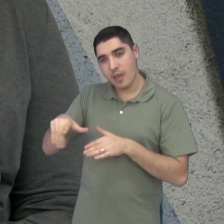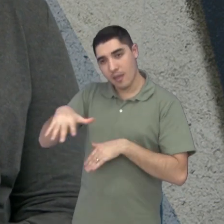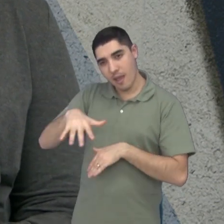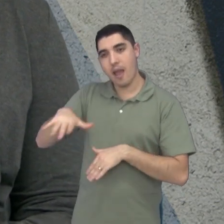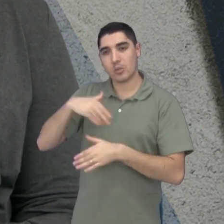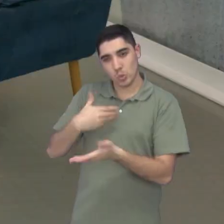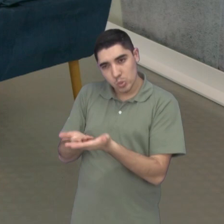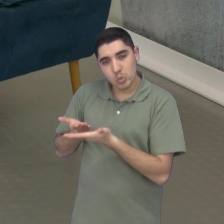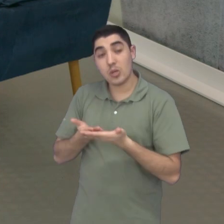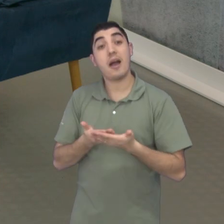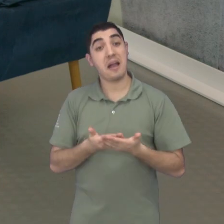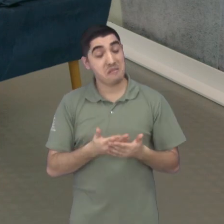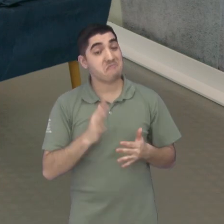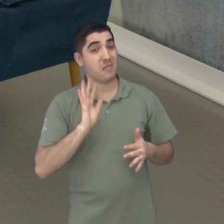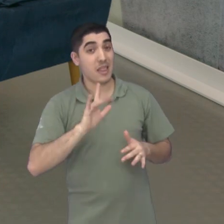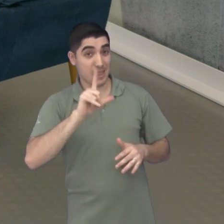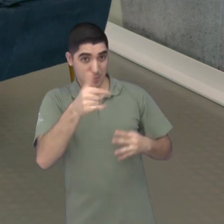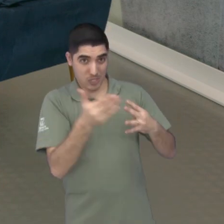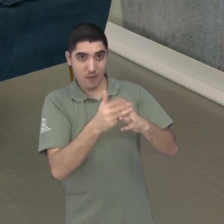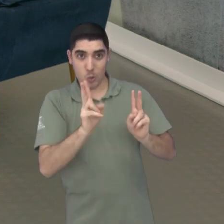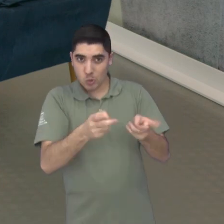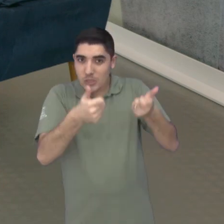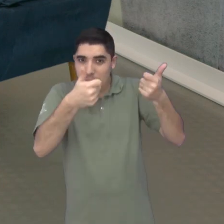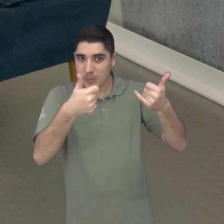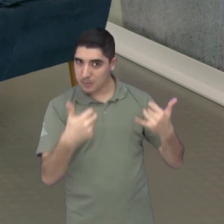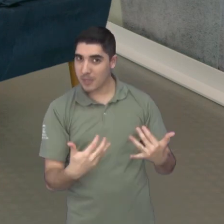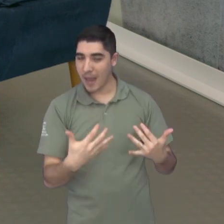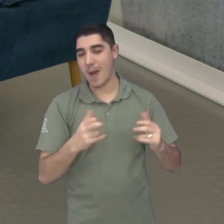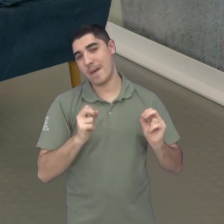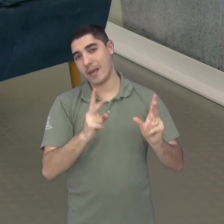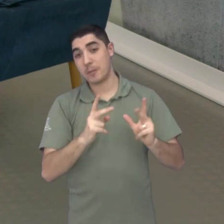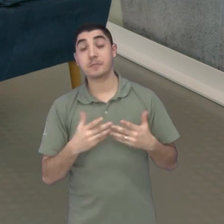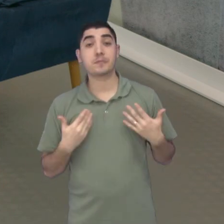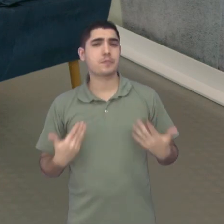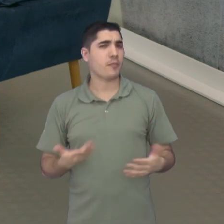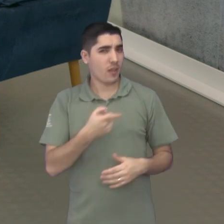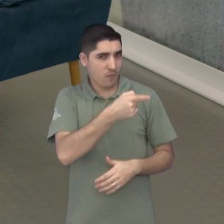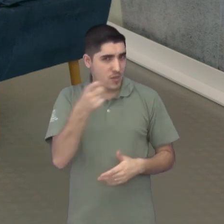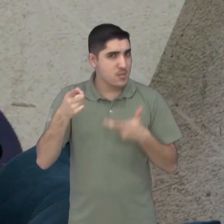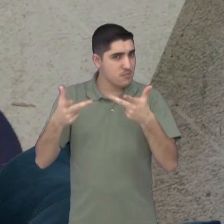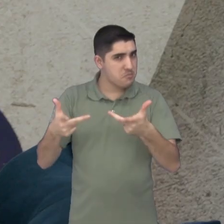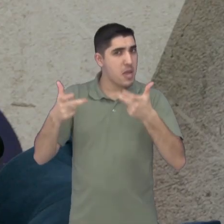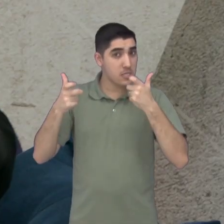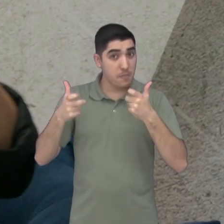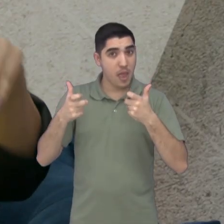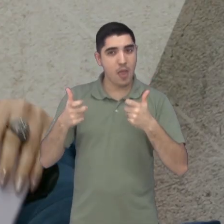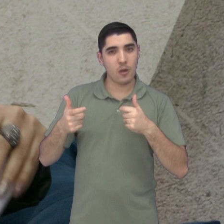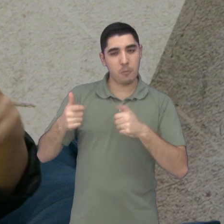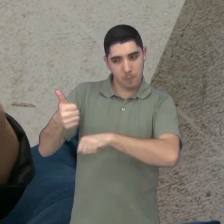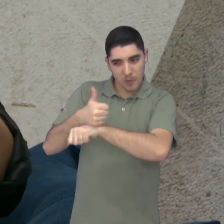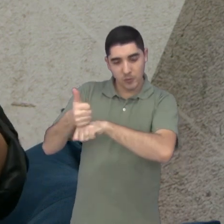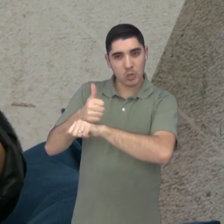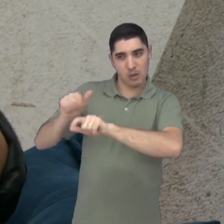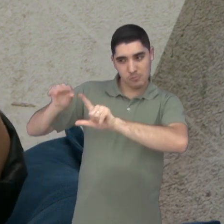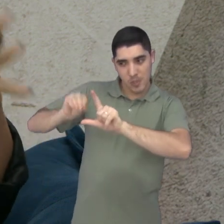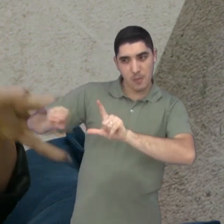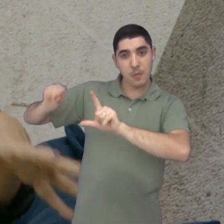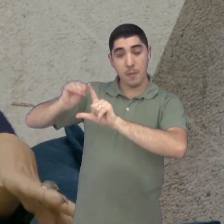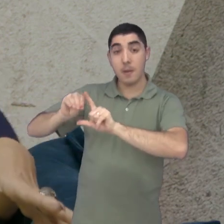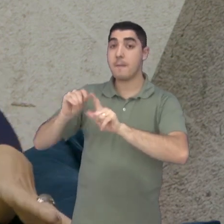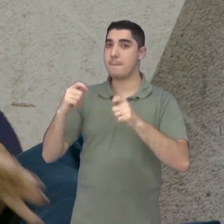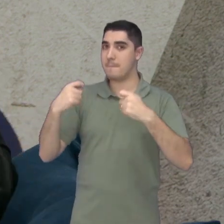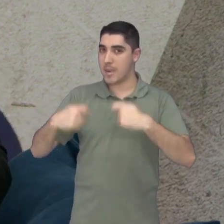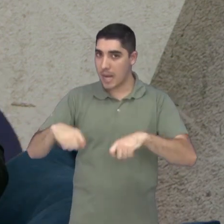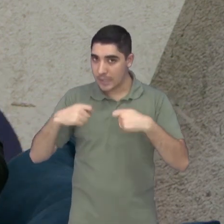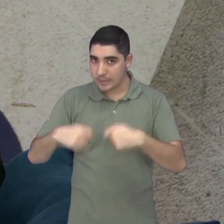nesse Tirando processo. essa licença. Mas a gente conversa mais no próximo bloco. Bom, você já viu que para ser